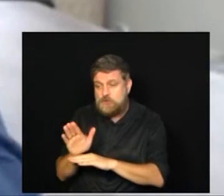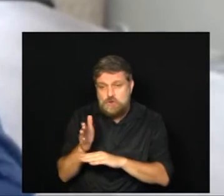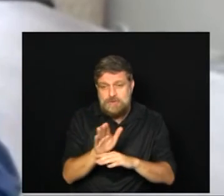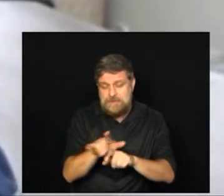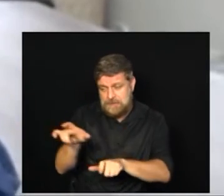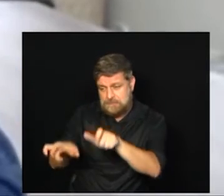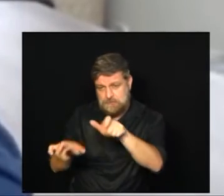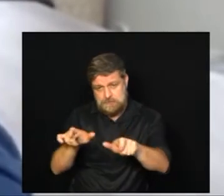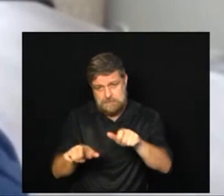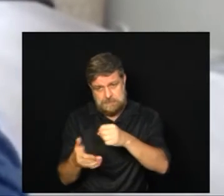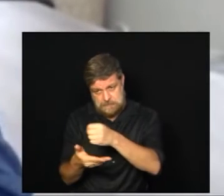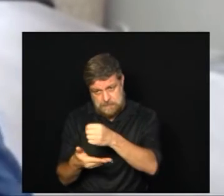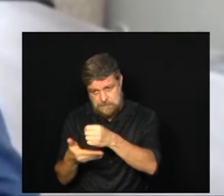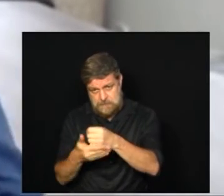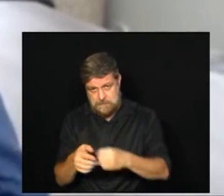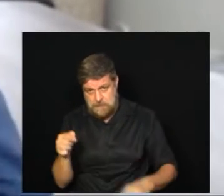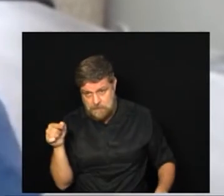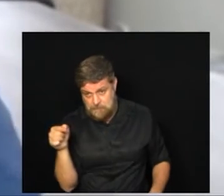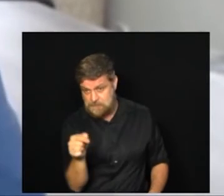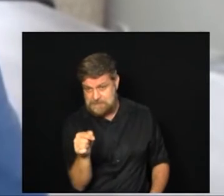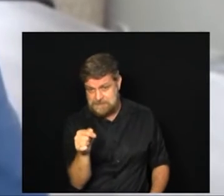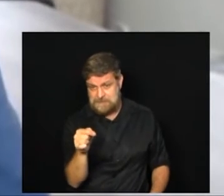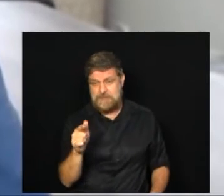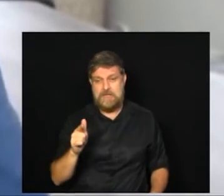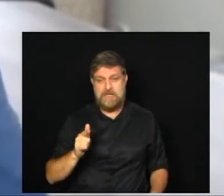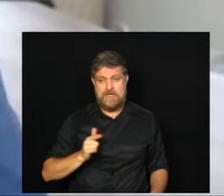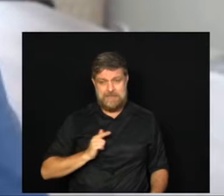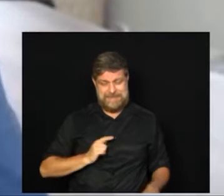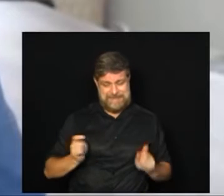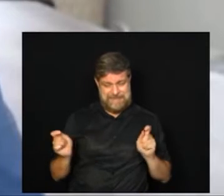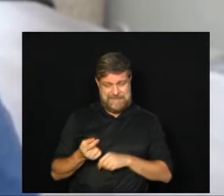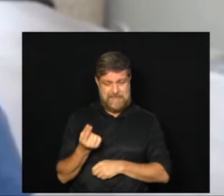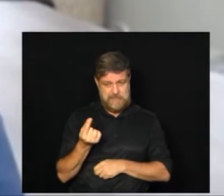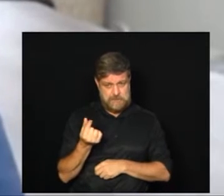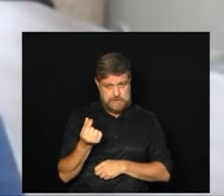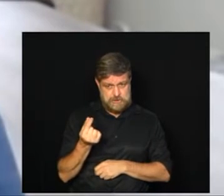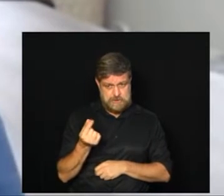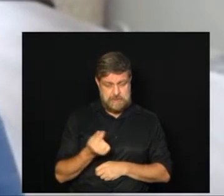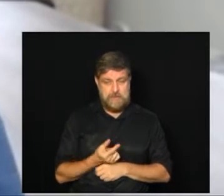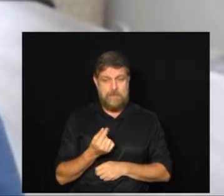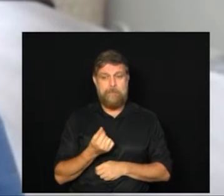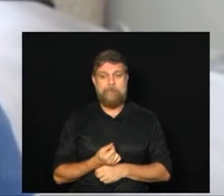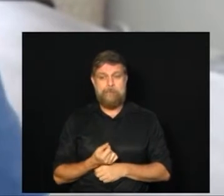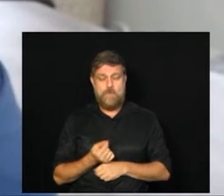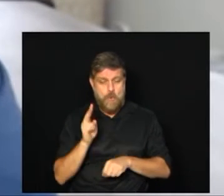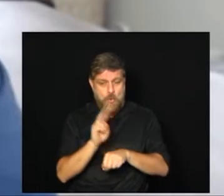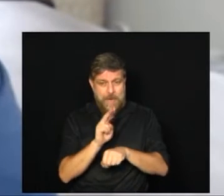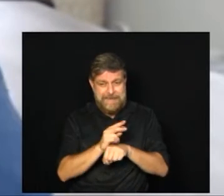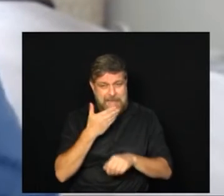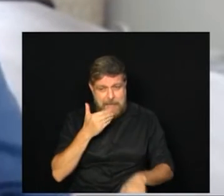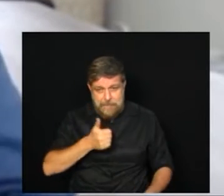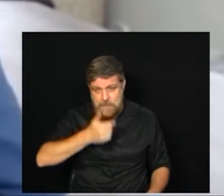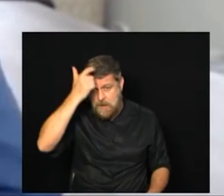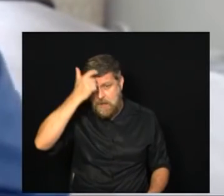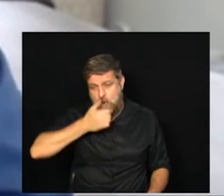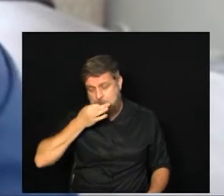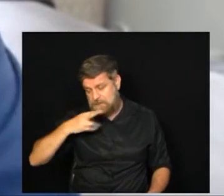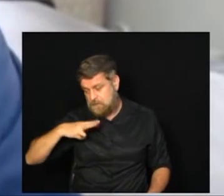começava a incentivar elas de separarem mais 10% agora para doar. E eles ficavam, mas como assim, Thiago?